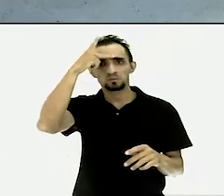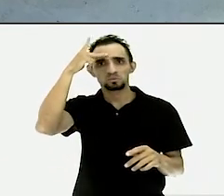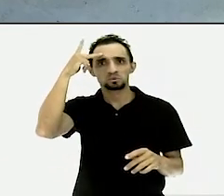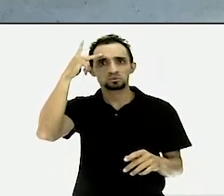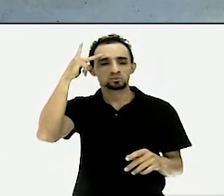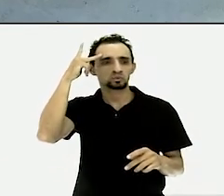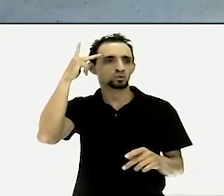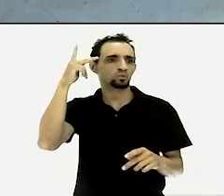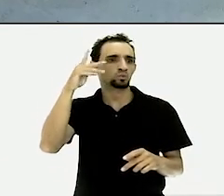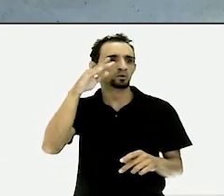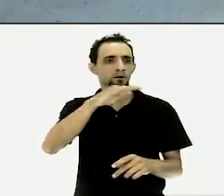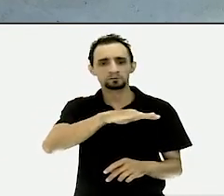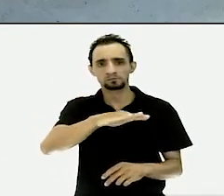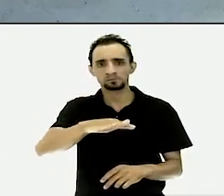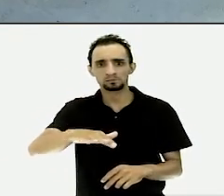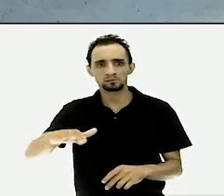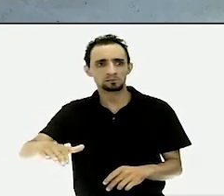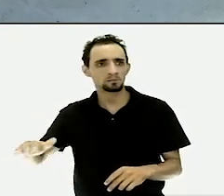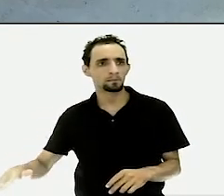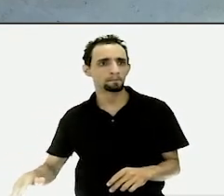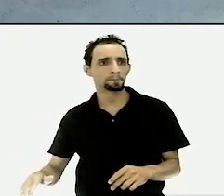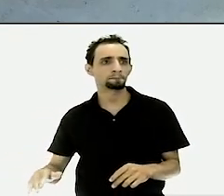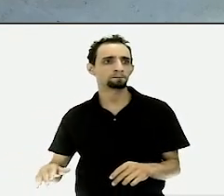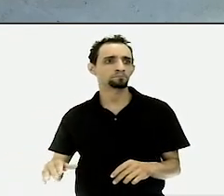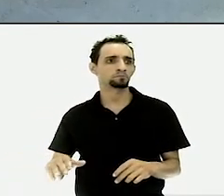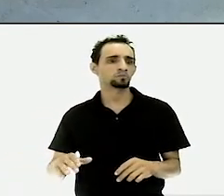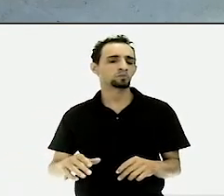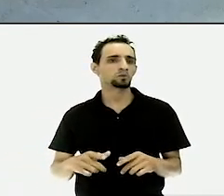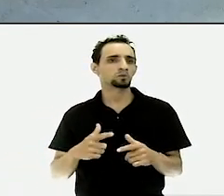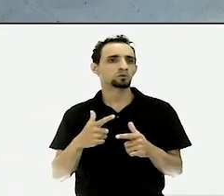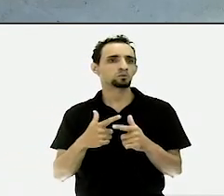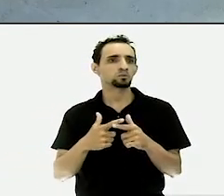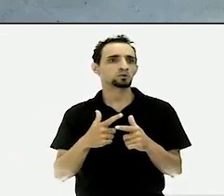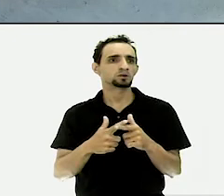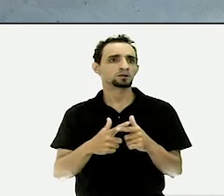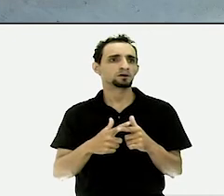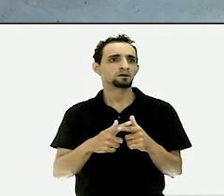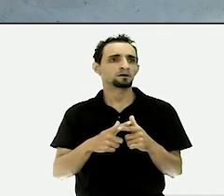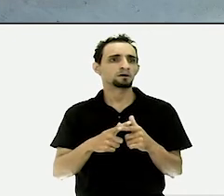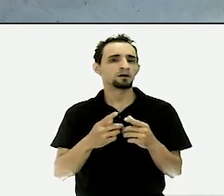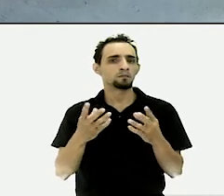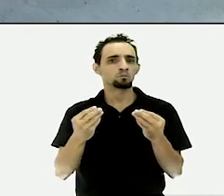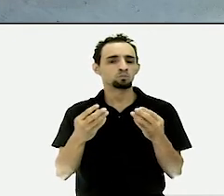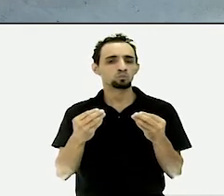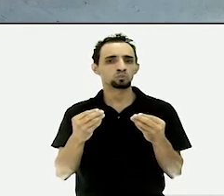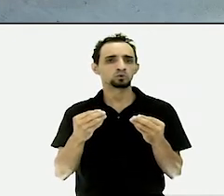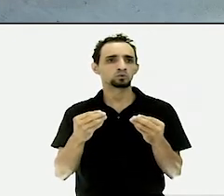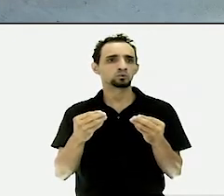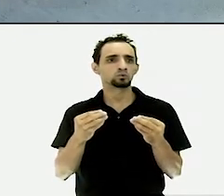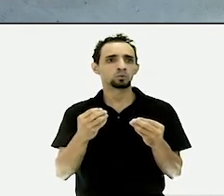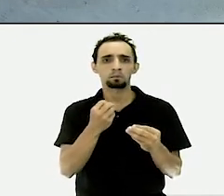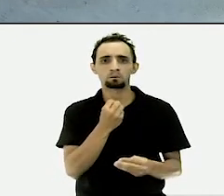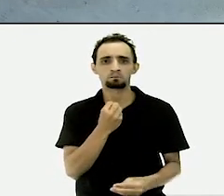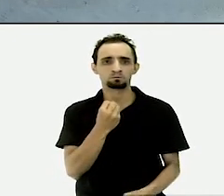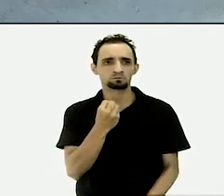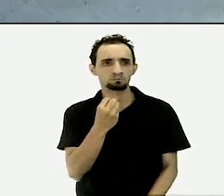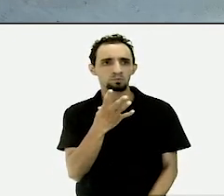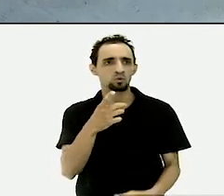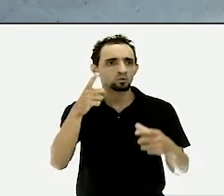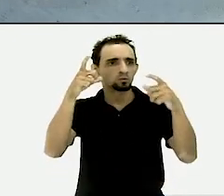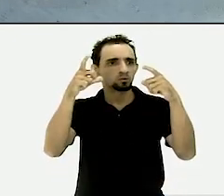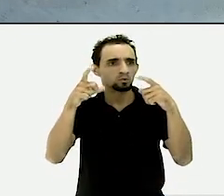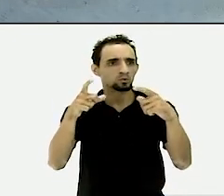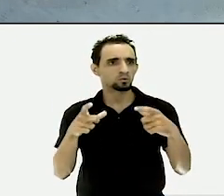impostos. Caso esse projeto seja elaborado, sem nenhum dano para eles, que eles não tenham que sair